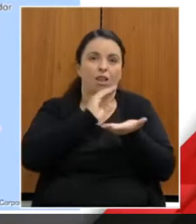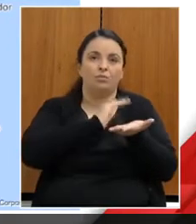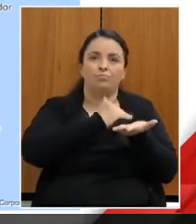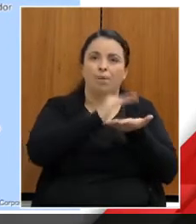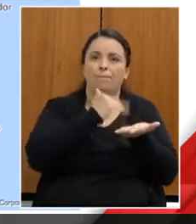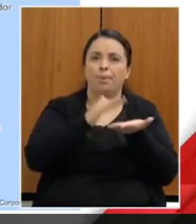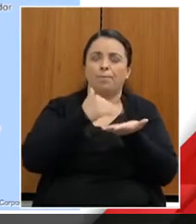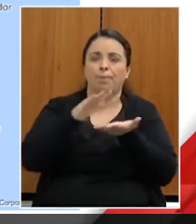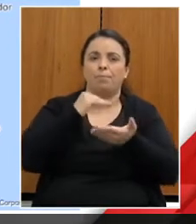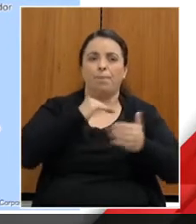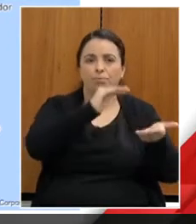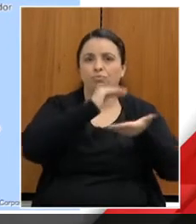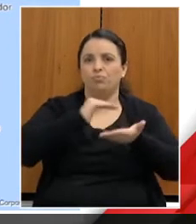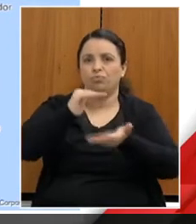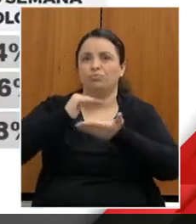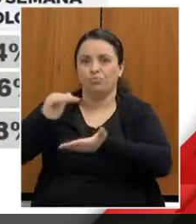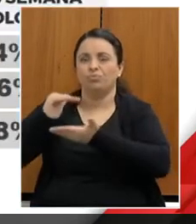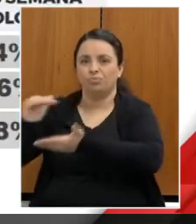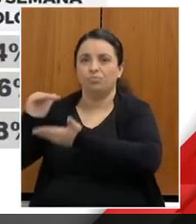Ministério da Saúde. Pode passar?